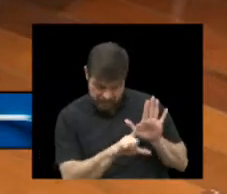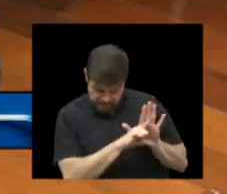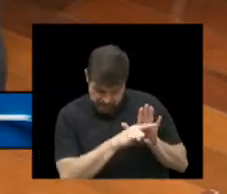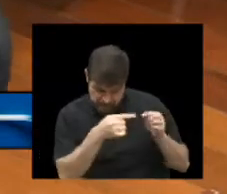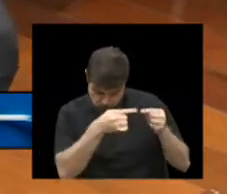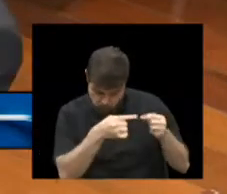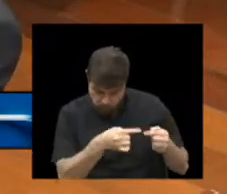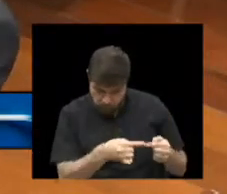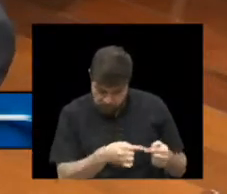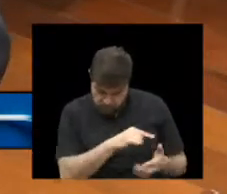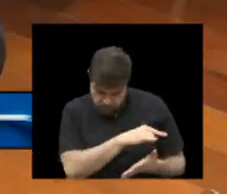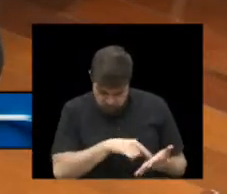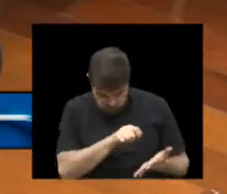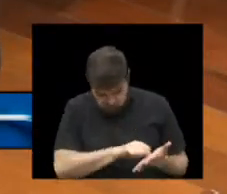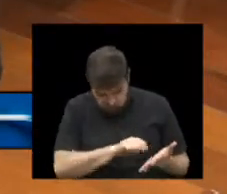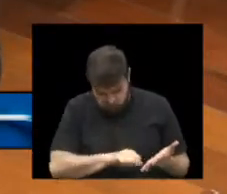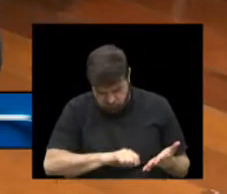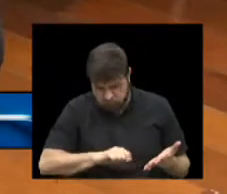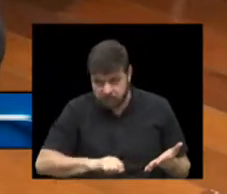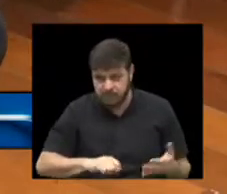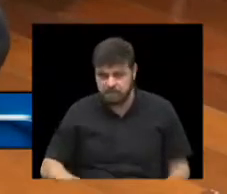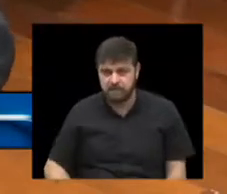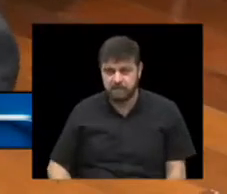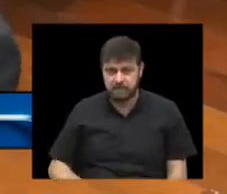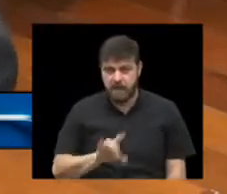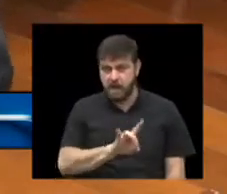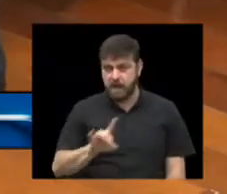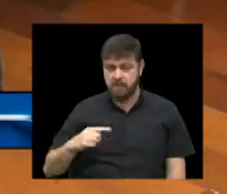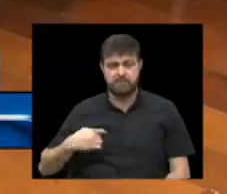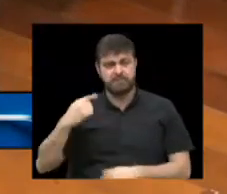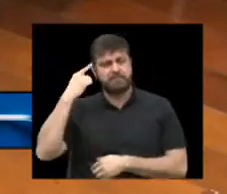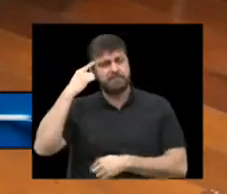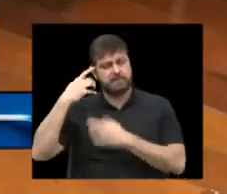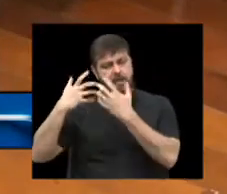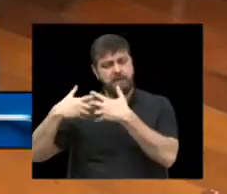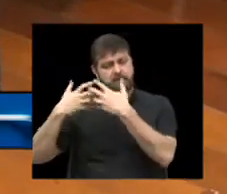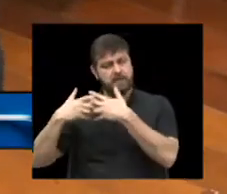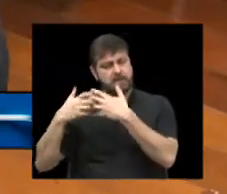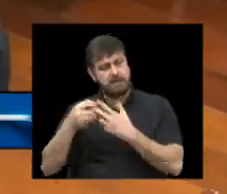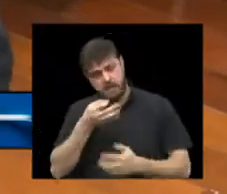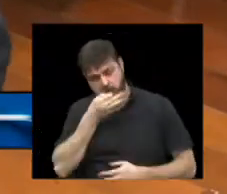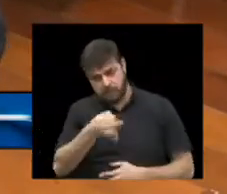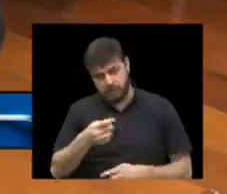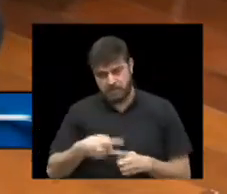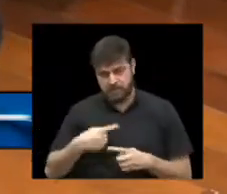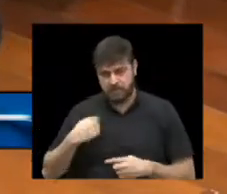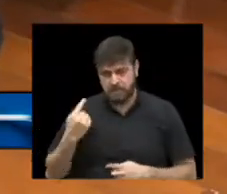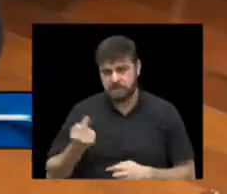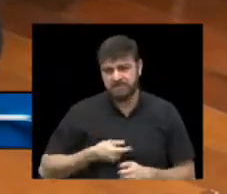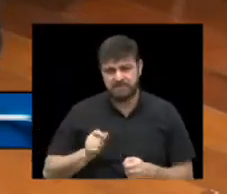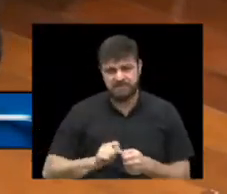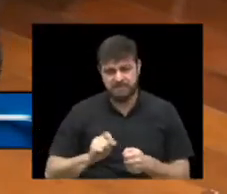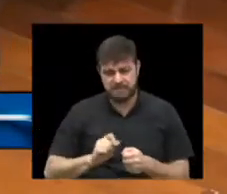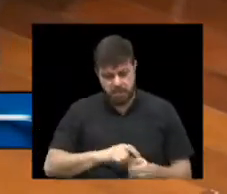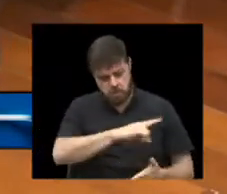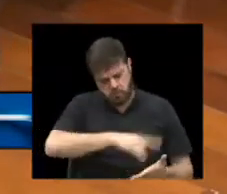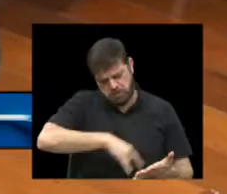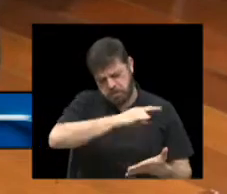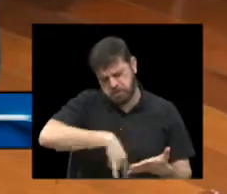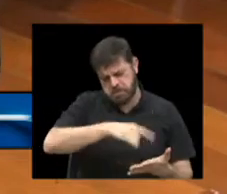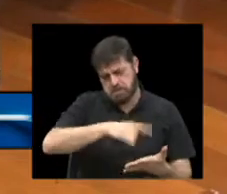Entendeu? E também a casa política. Você também analisa politicamente, porque senão nós vamos fazer uma enxurrada de moções